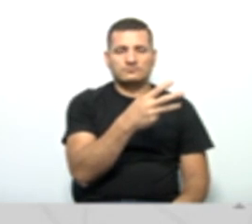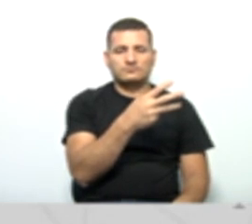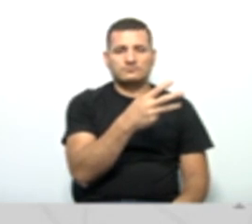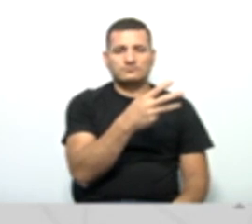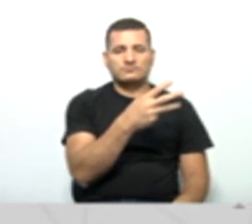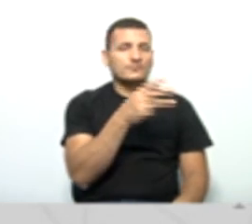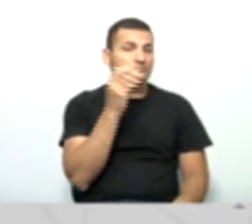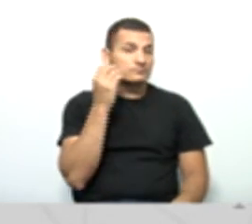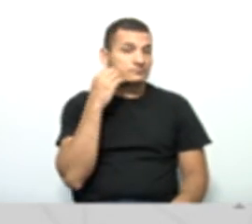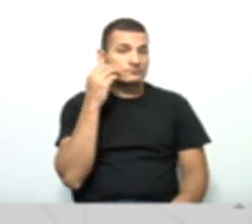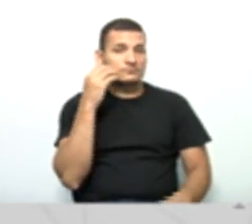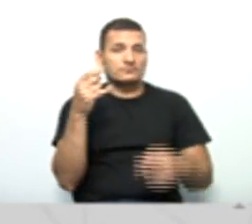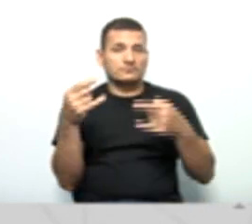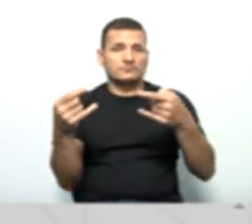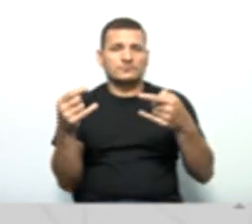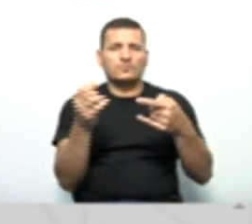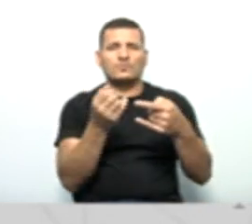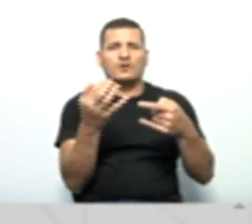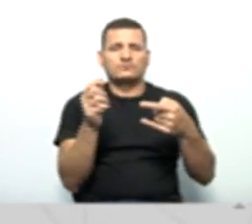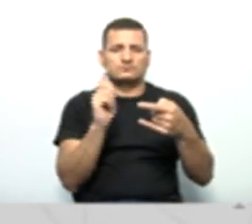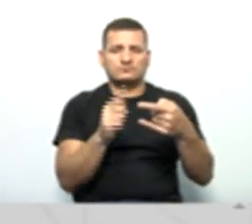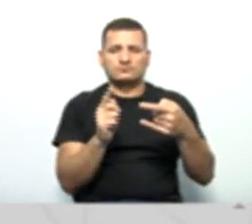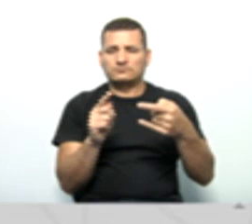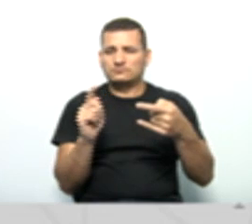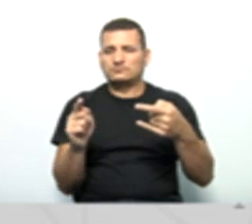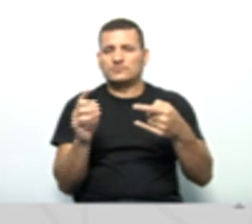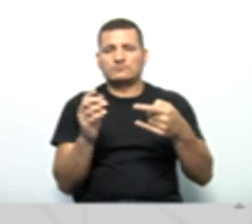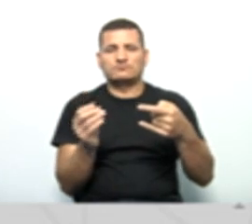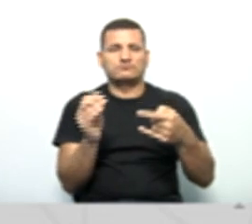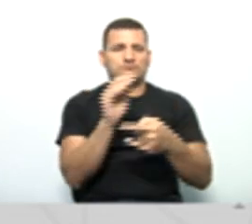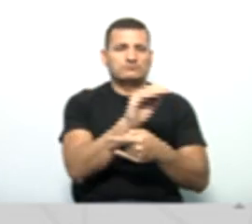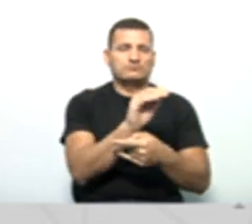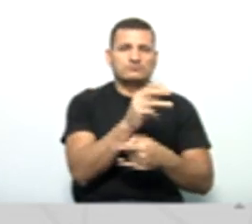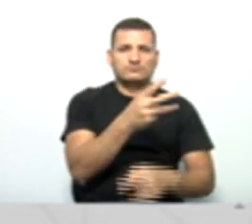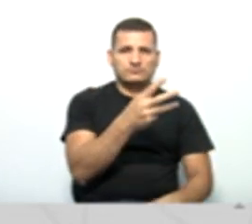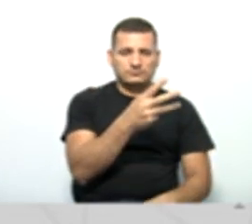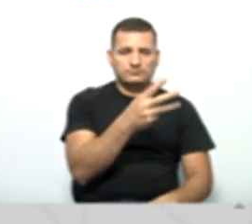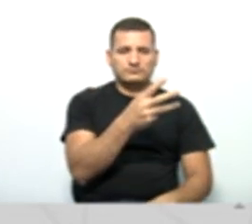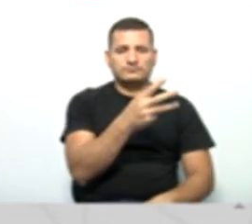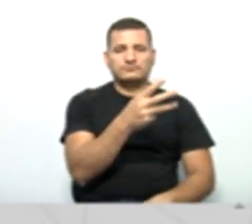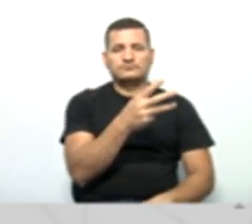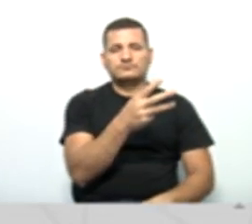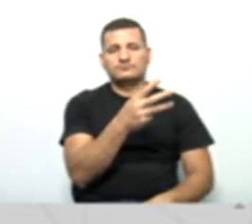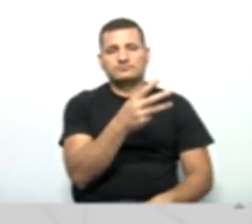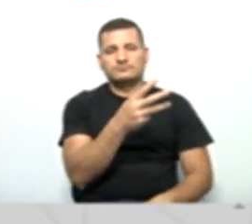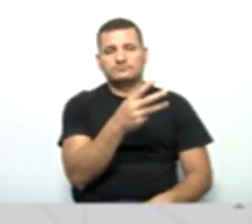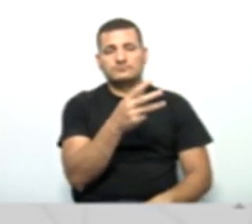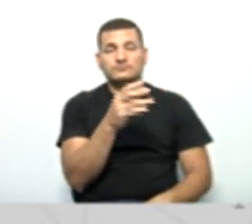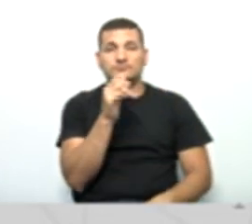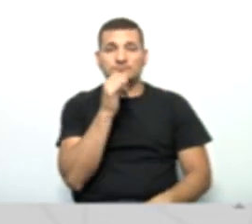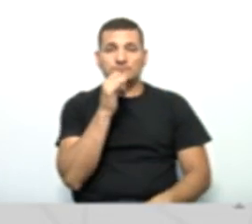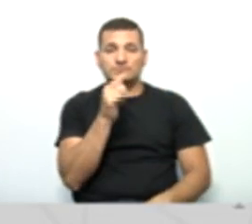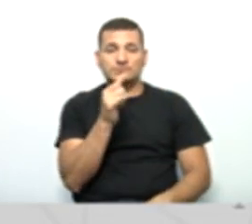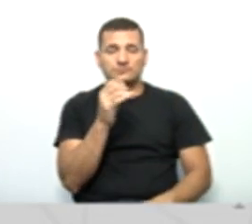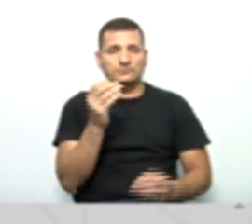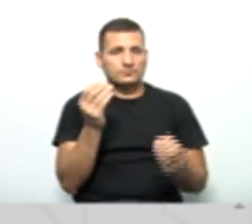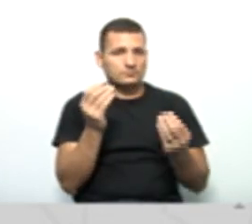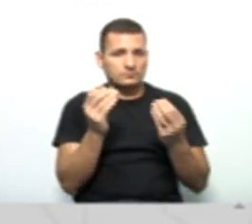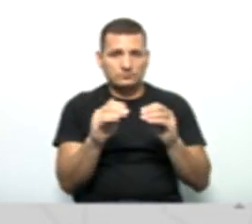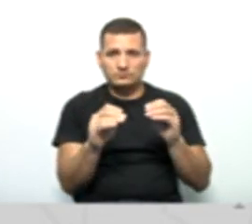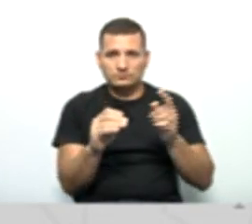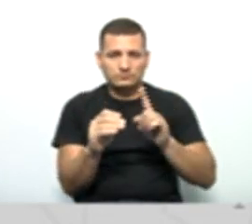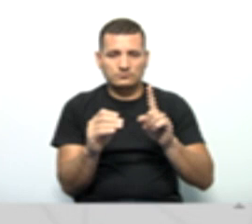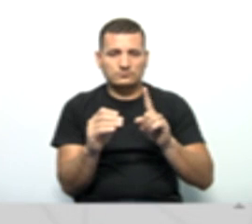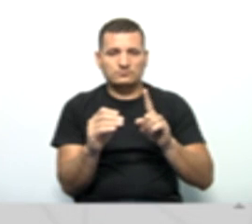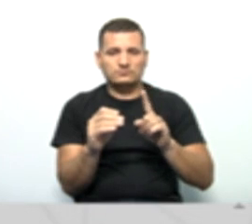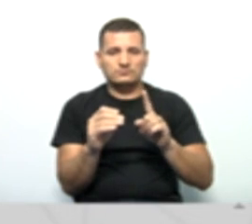aqui quantos elementos tem. E aqui, já se não atribuímos o valor 0, o padrão